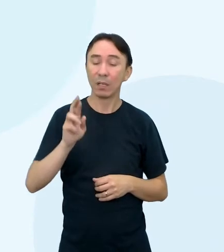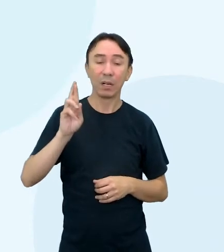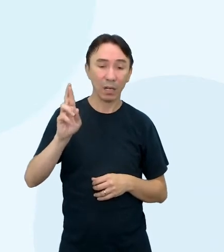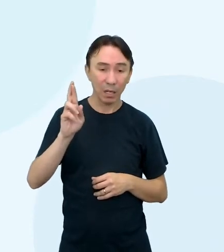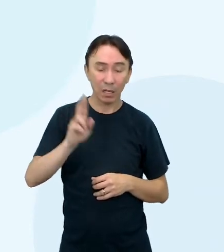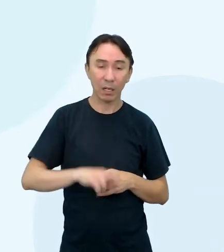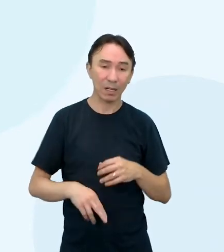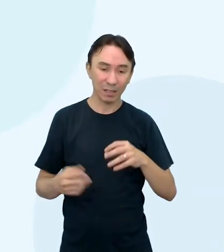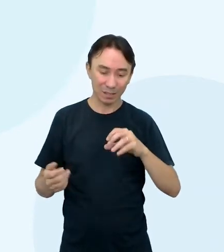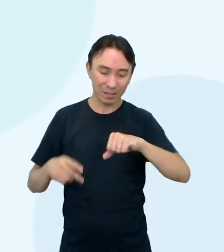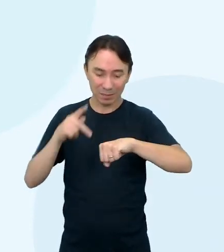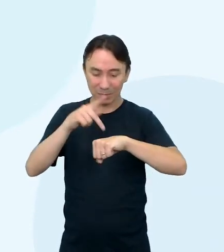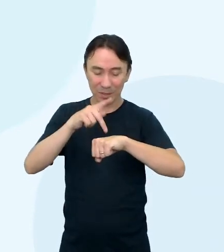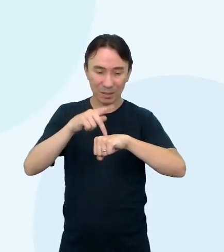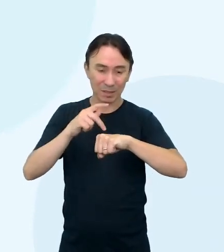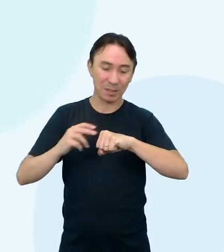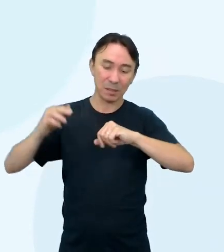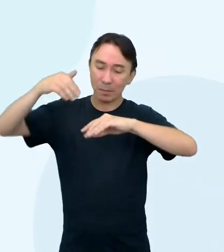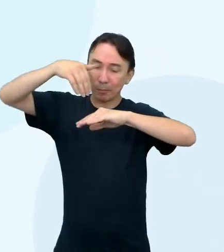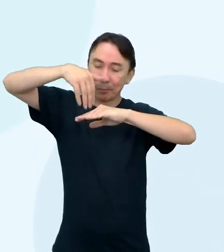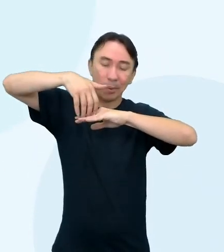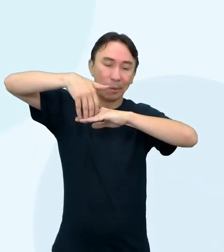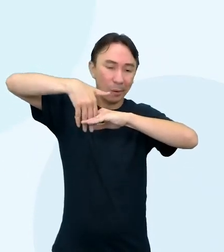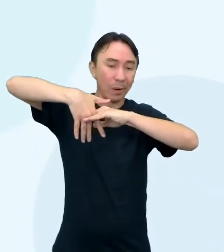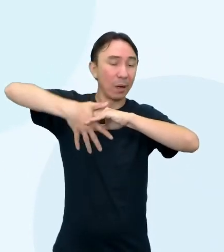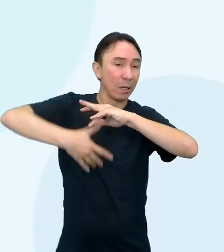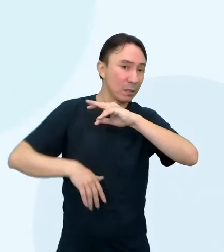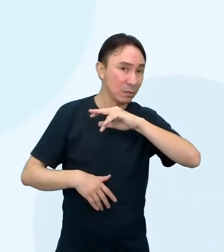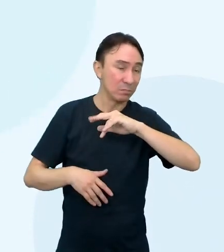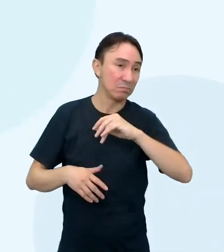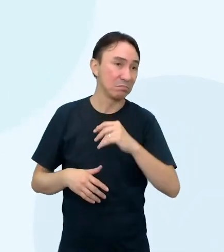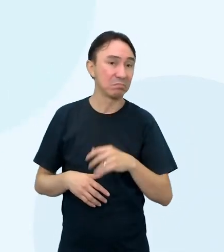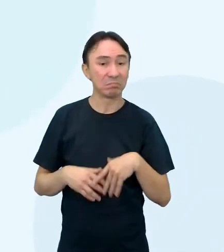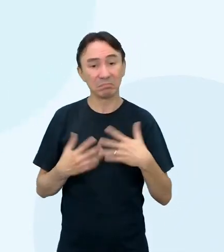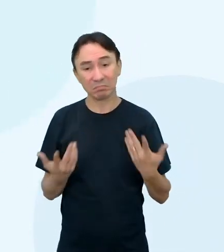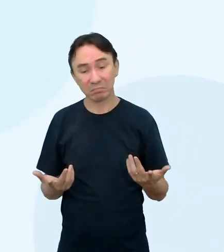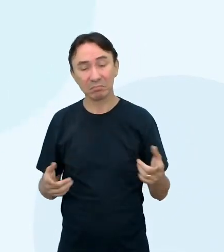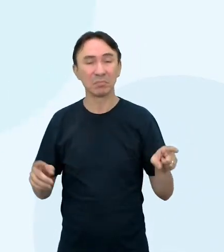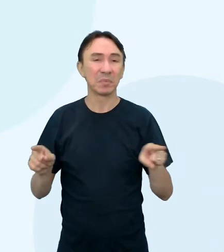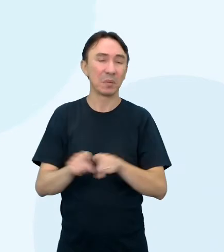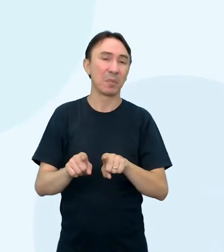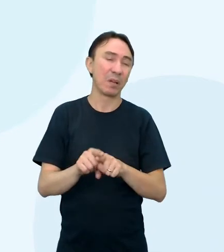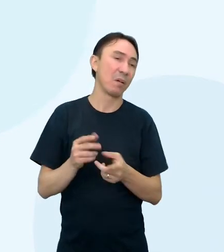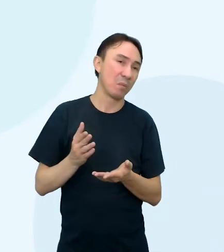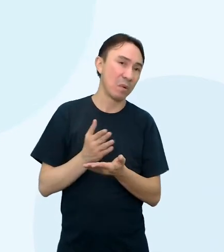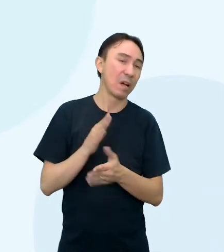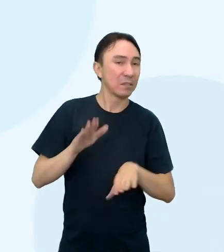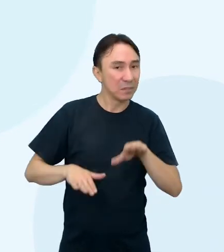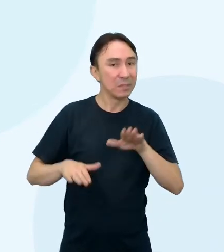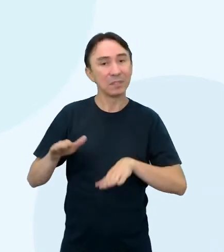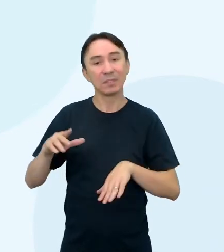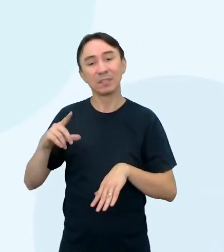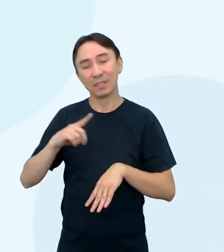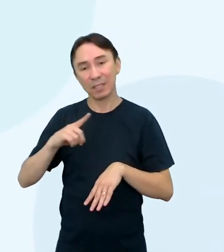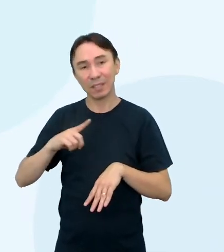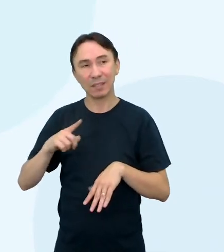reação e também a parte do biológico, quando a gente tem material degradado, onde você